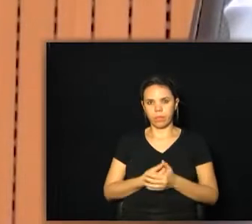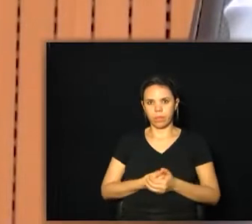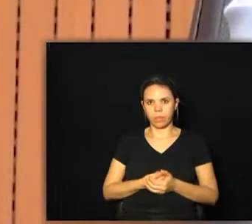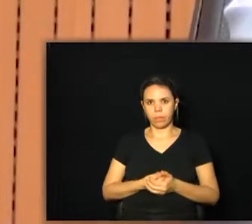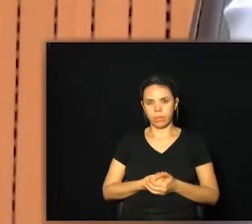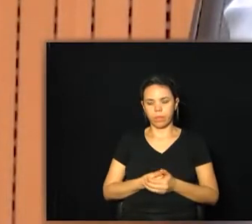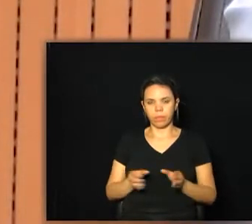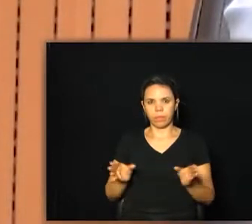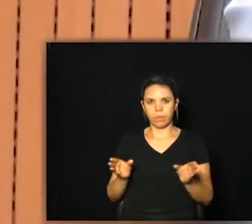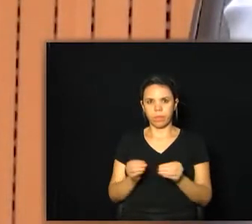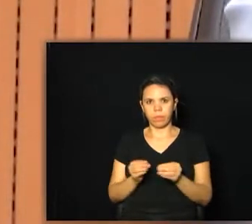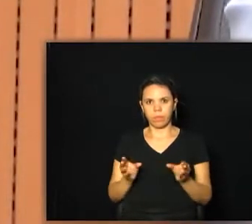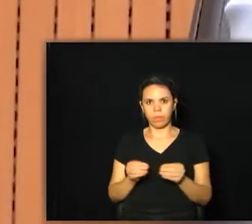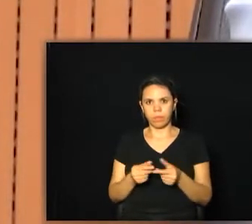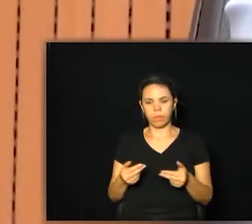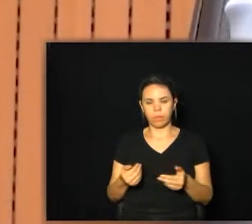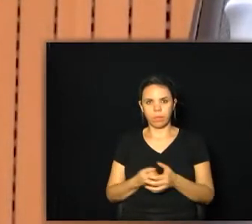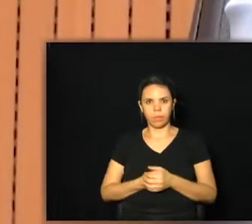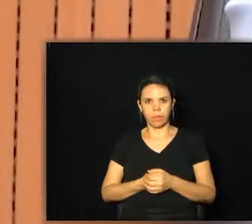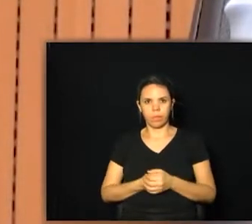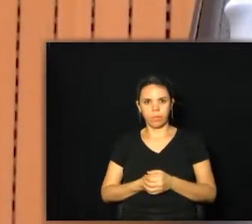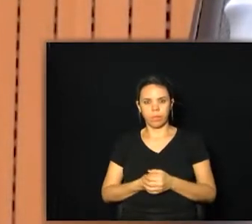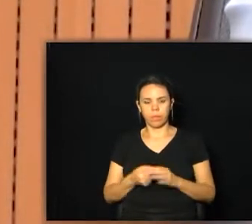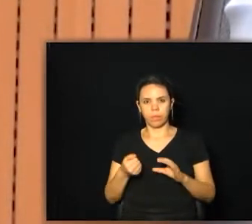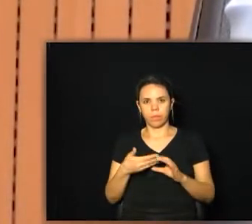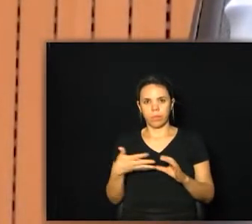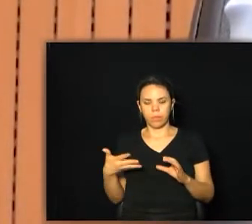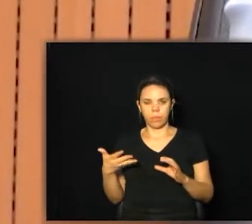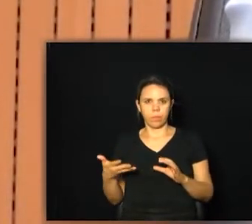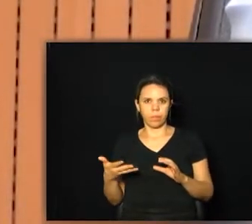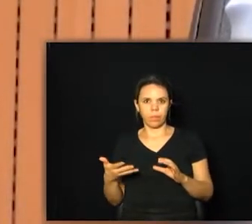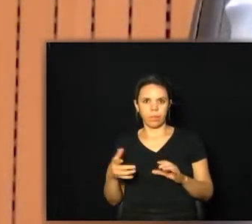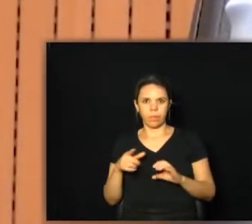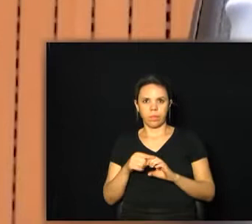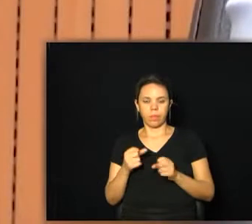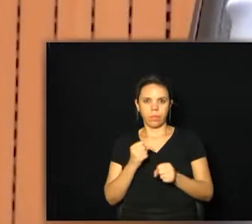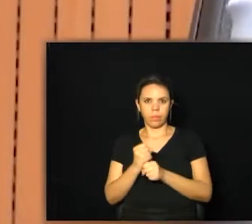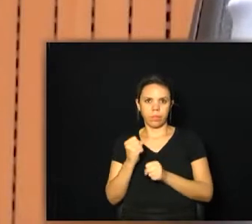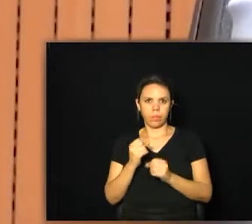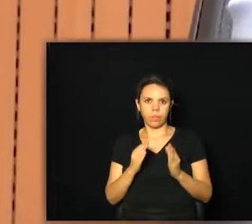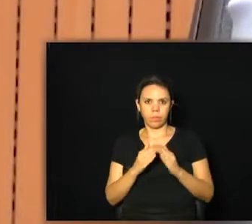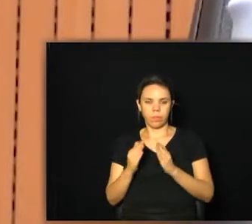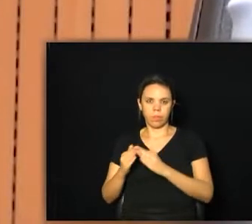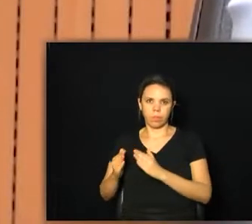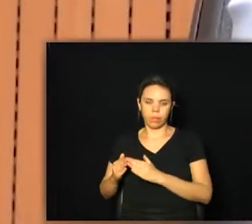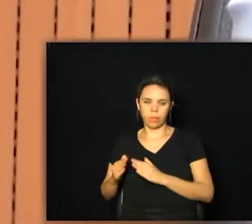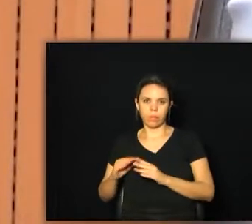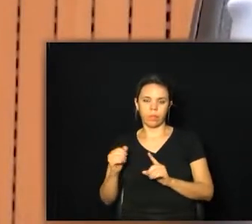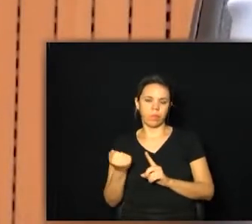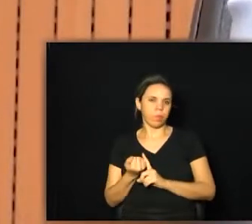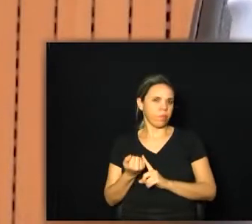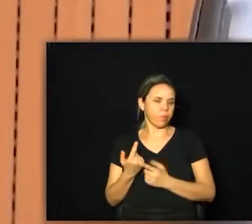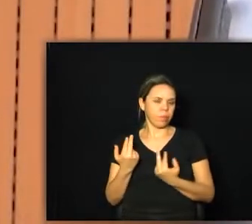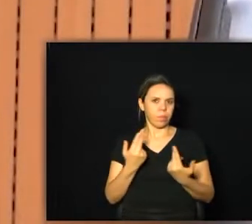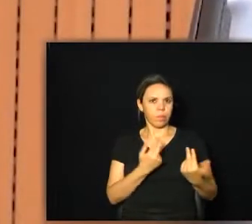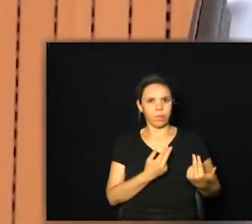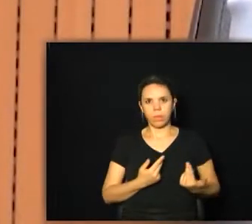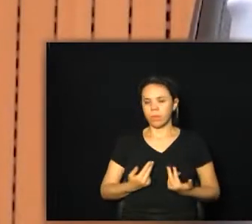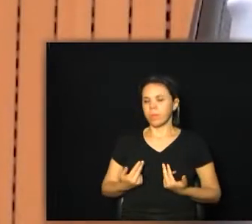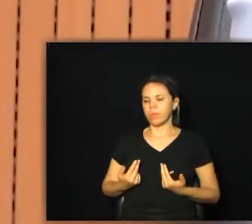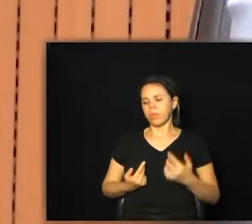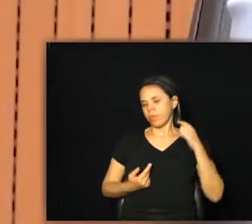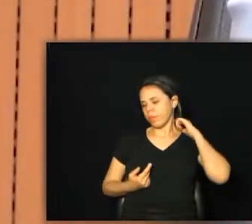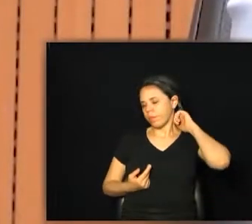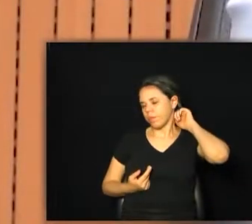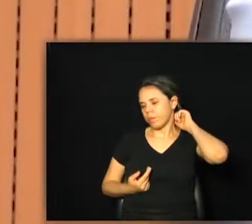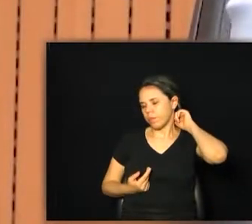a definição ou a caracterização dos empreendimentos habitacionais de interesse social como aqueles